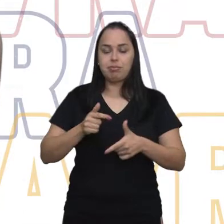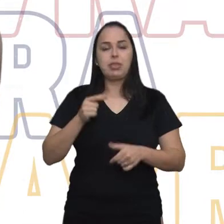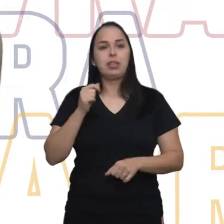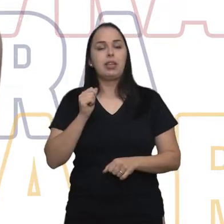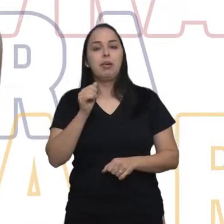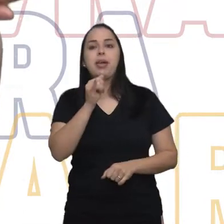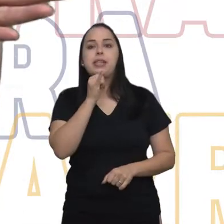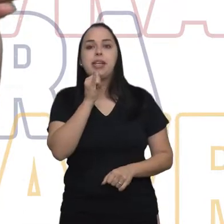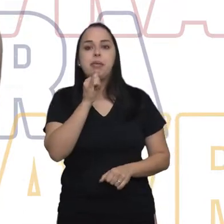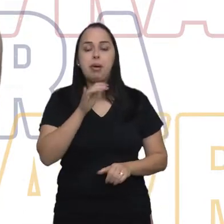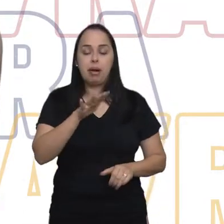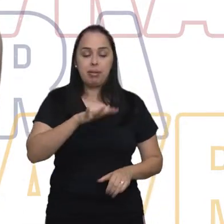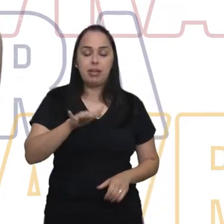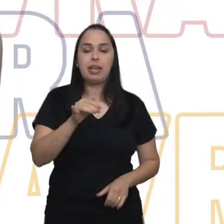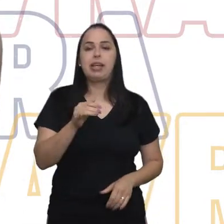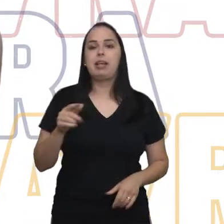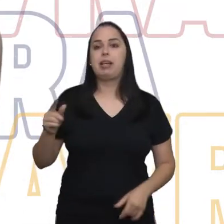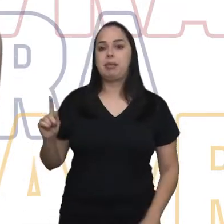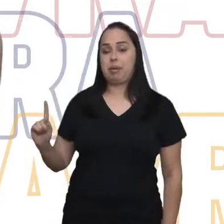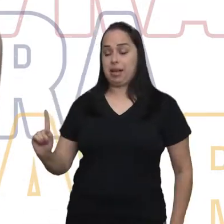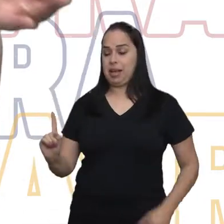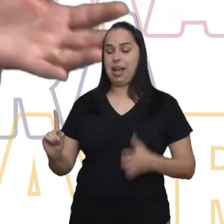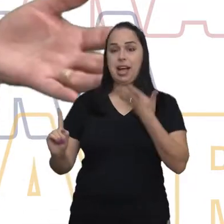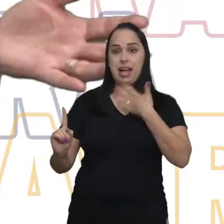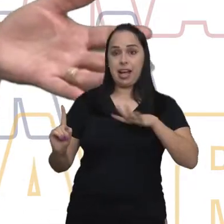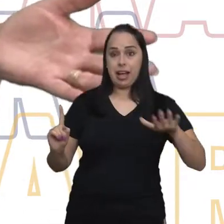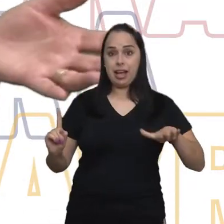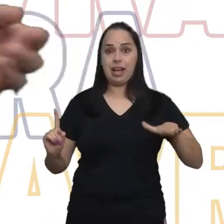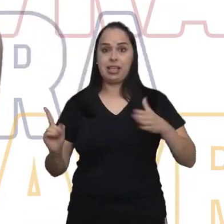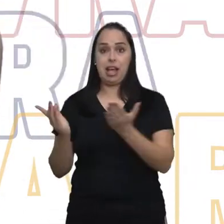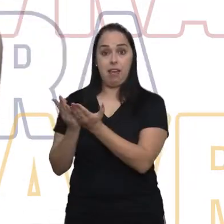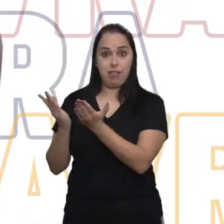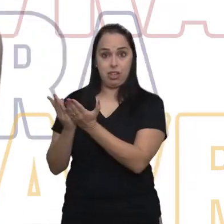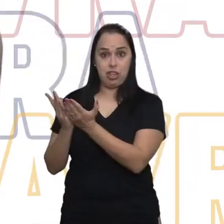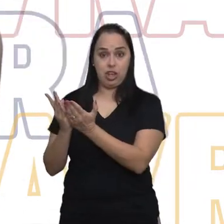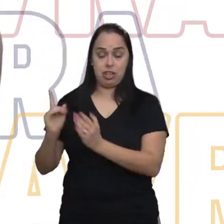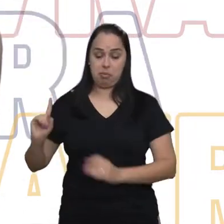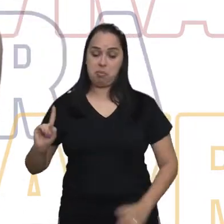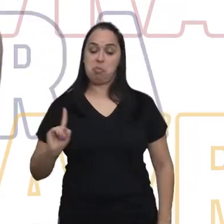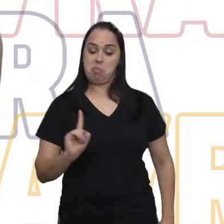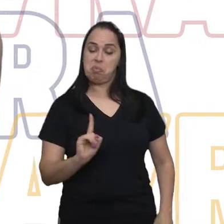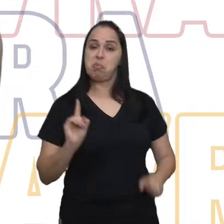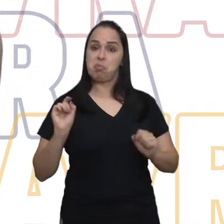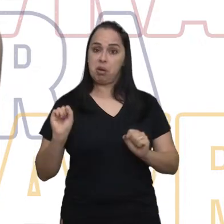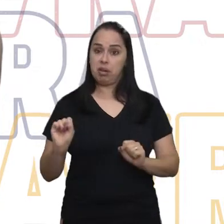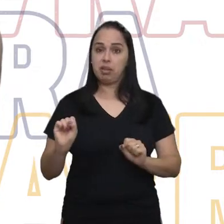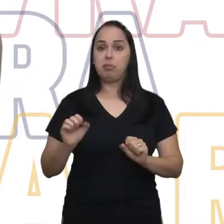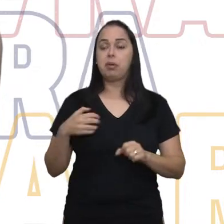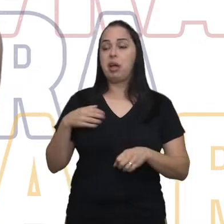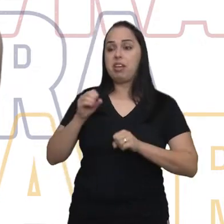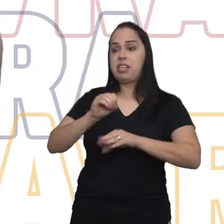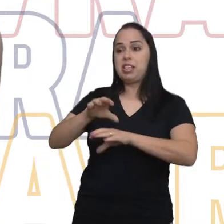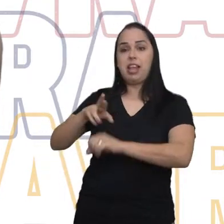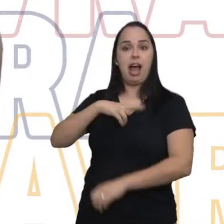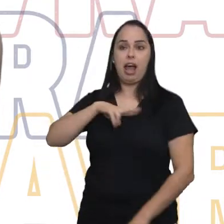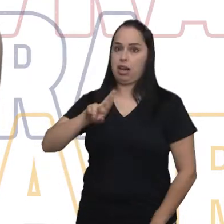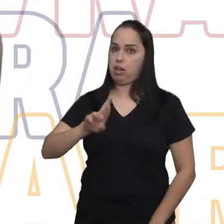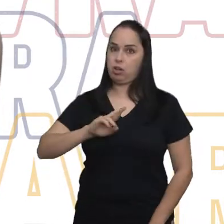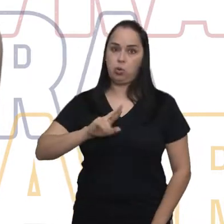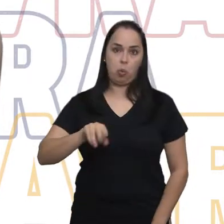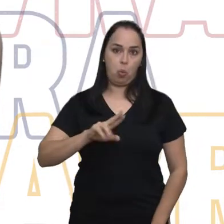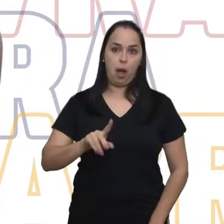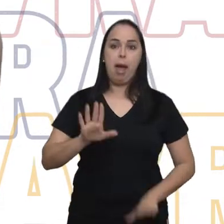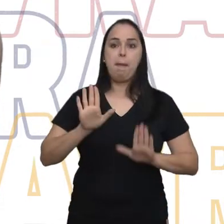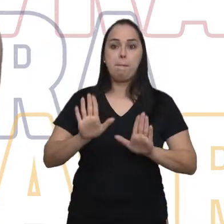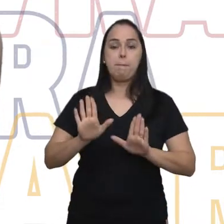para você levar uma criança evangélica, uma criança de uma outra religião, porque a gente não vai falar de religião, e